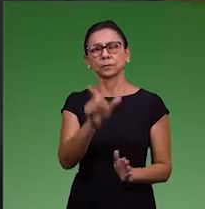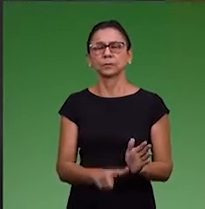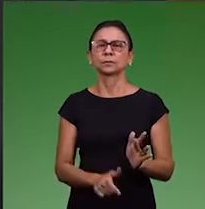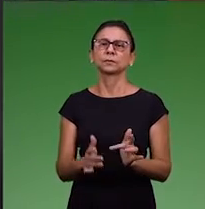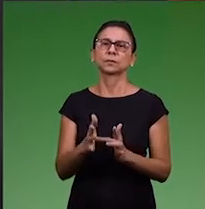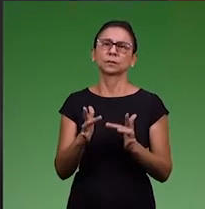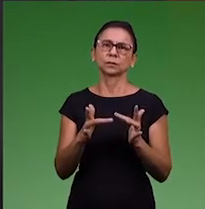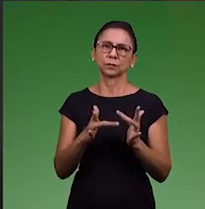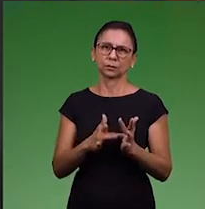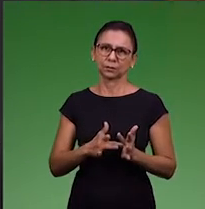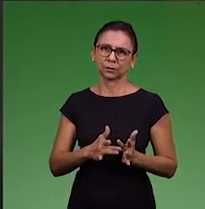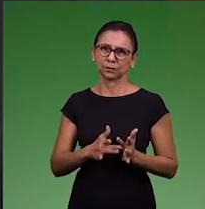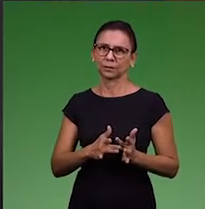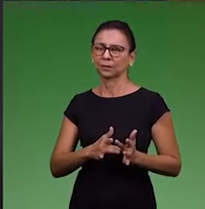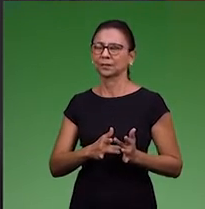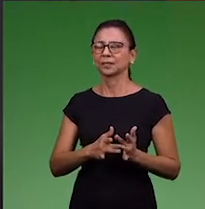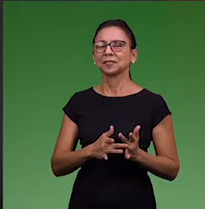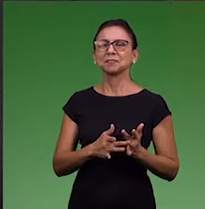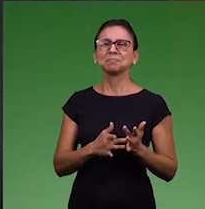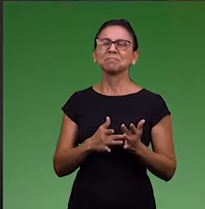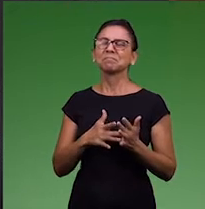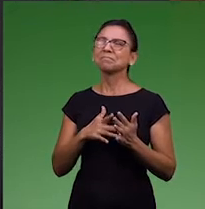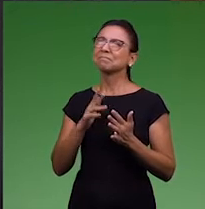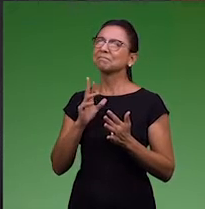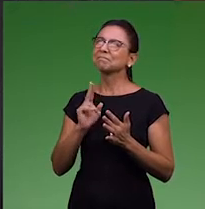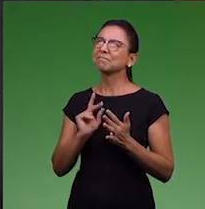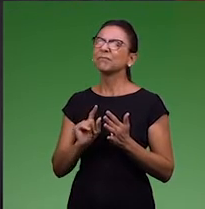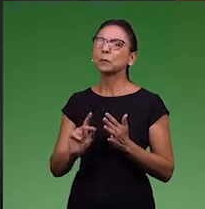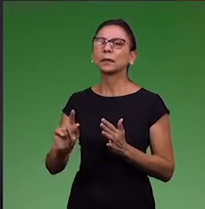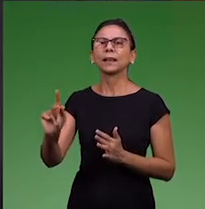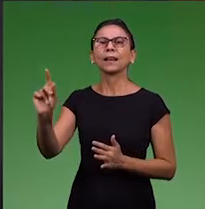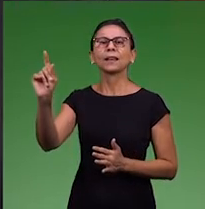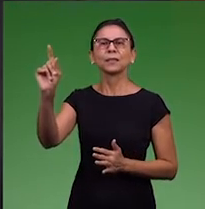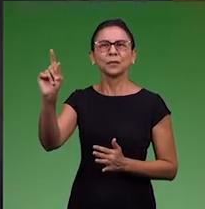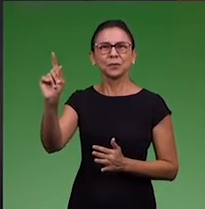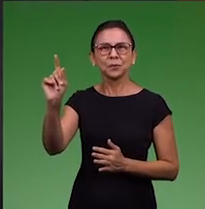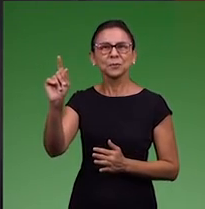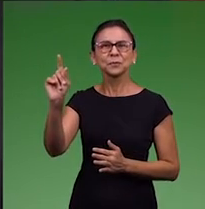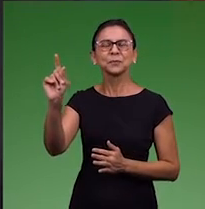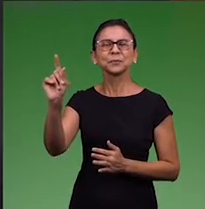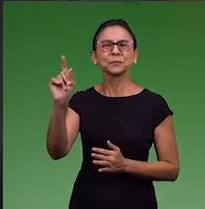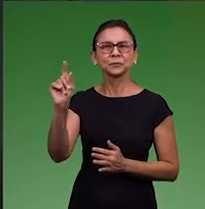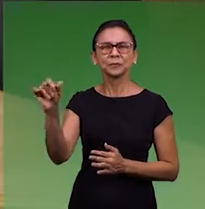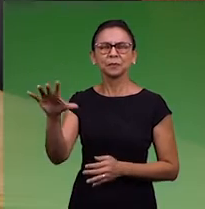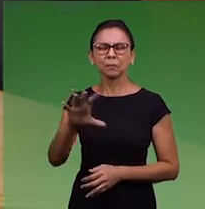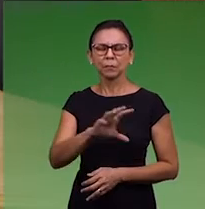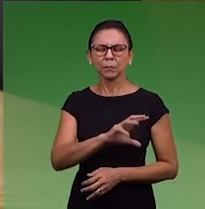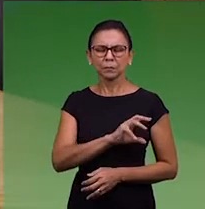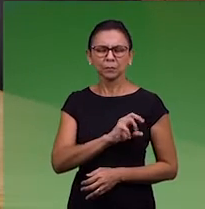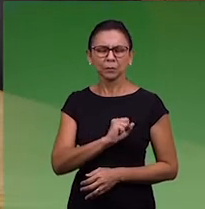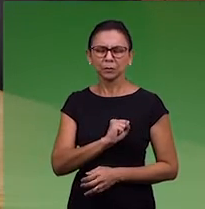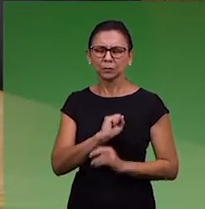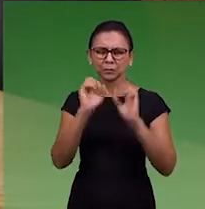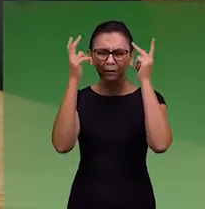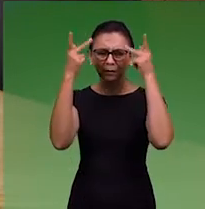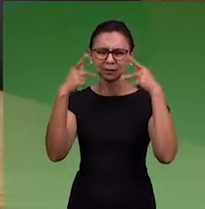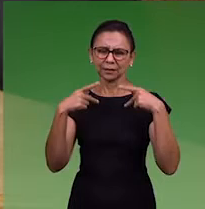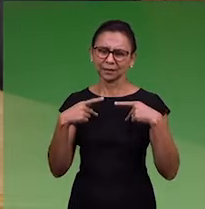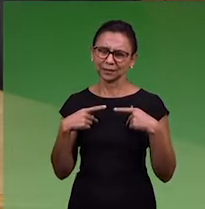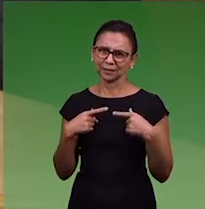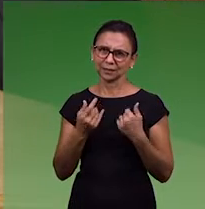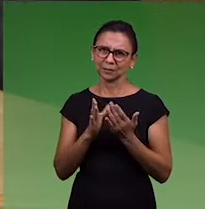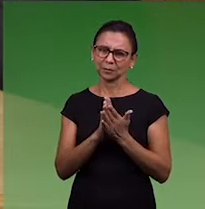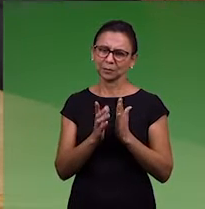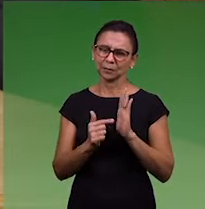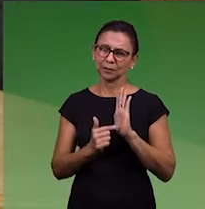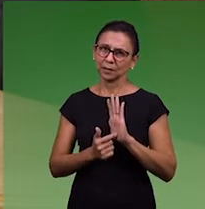esse Jesus é um Deus eterno que amou o homem e diz a palavra de Deus que